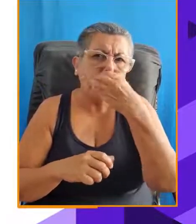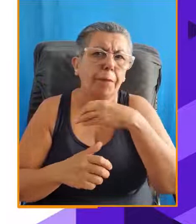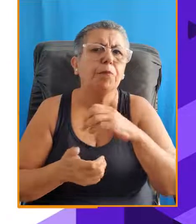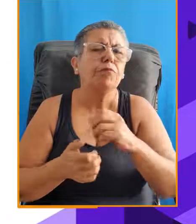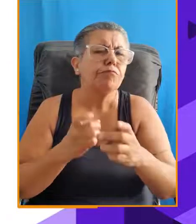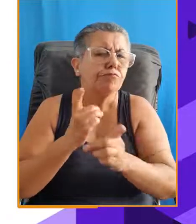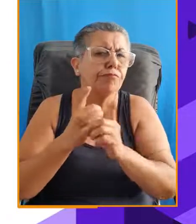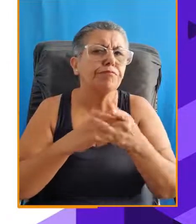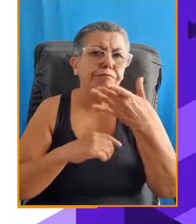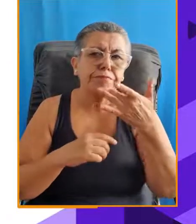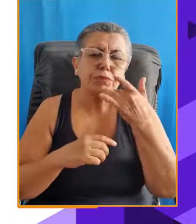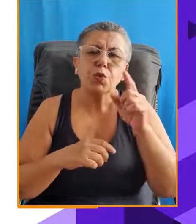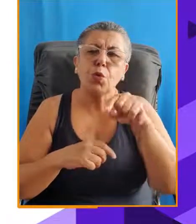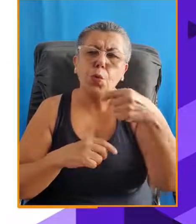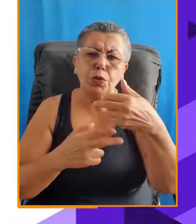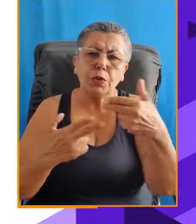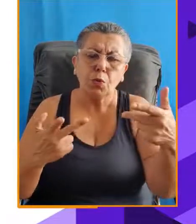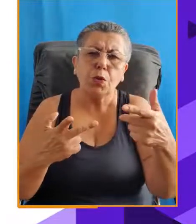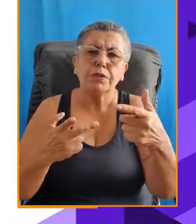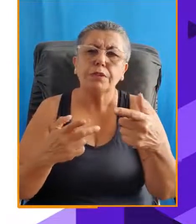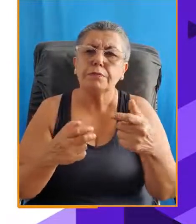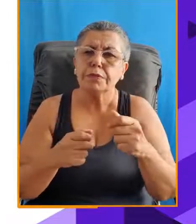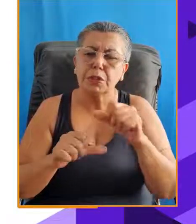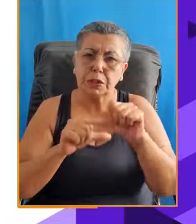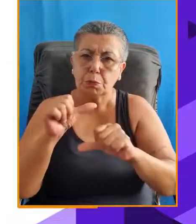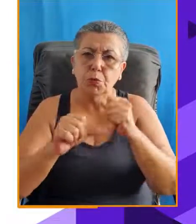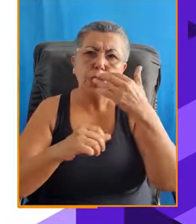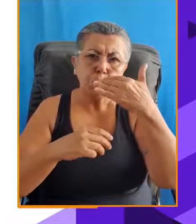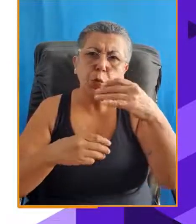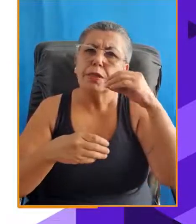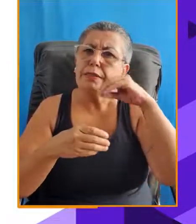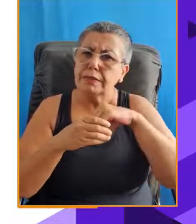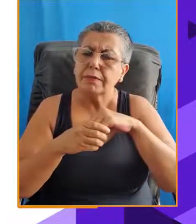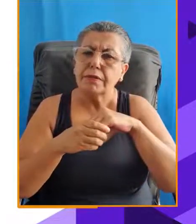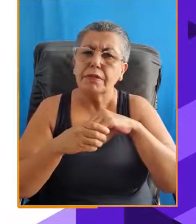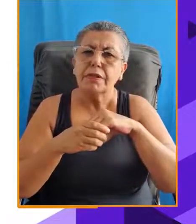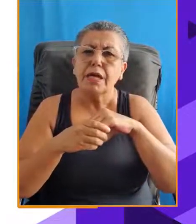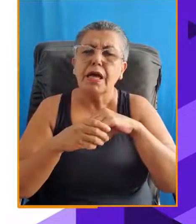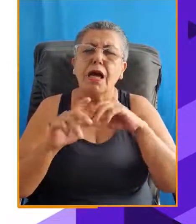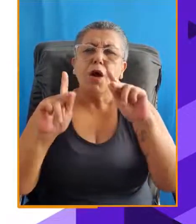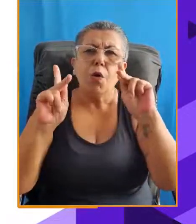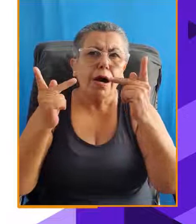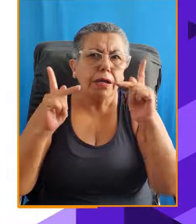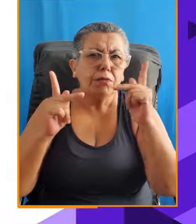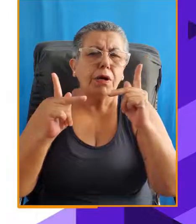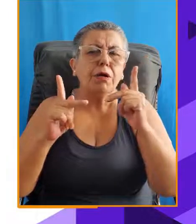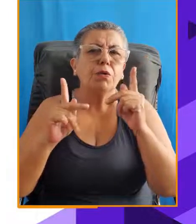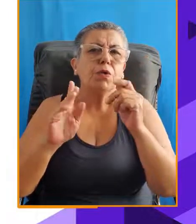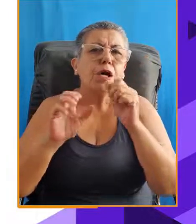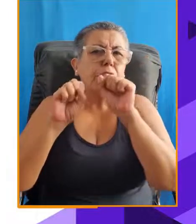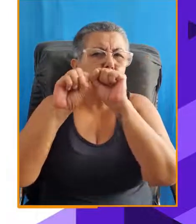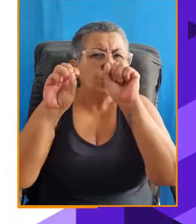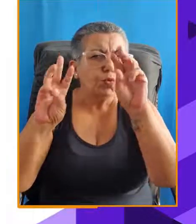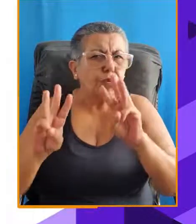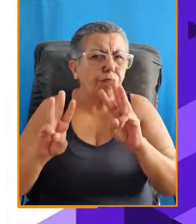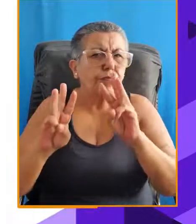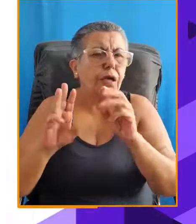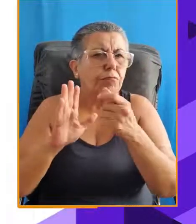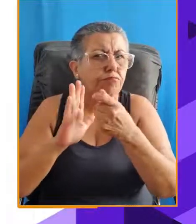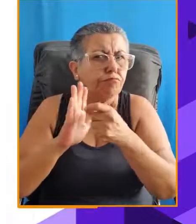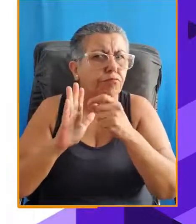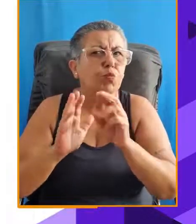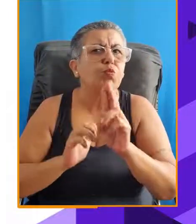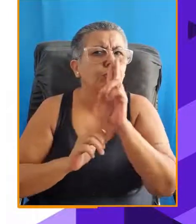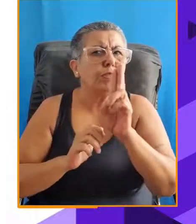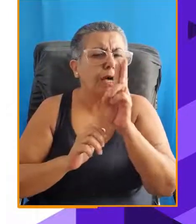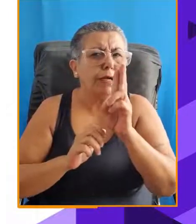Microsoft. Outro fator que altera as cores em tela é o hardware e o software utilizados pelos usuários.